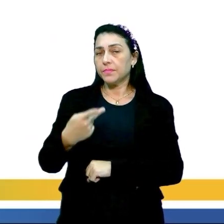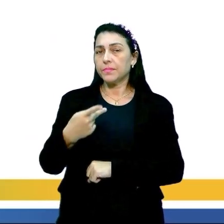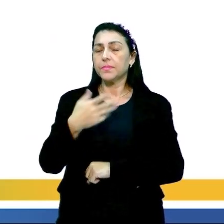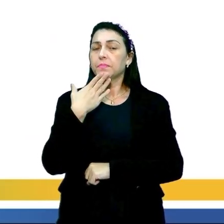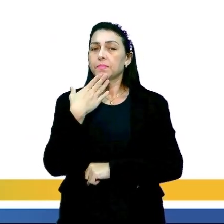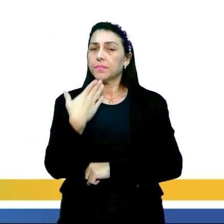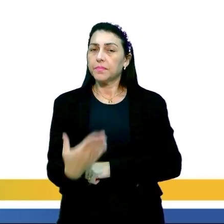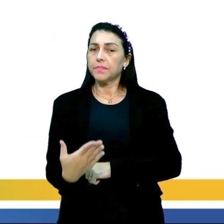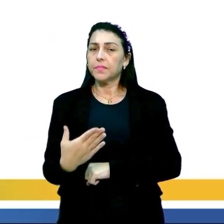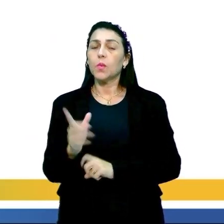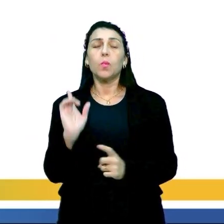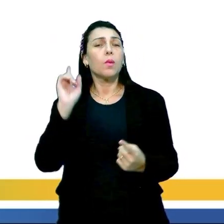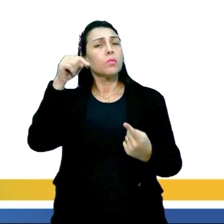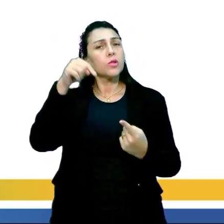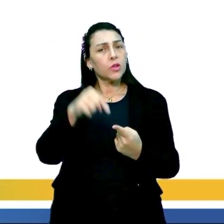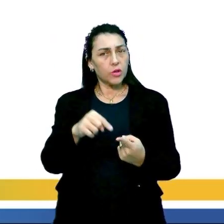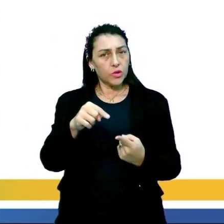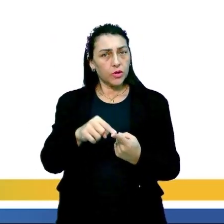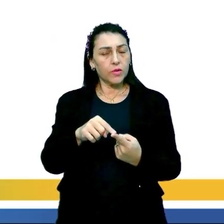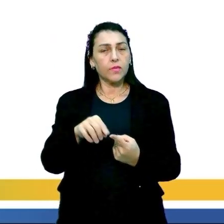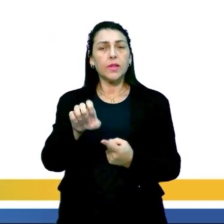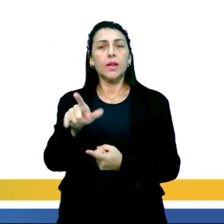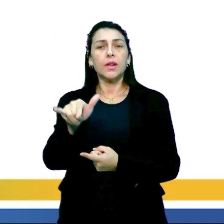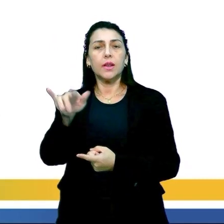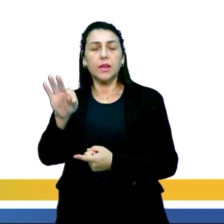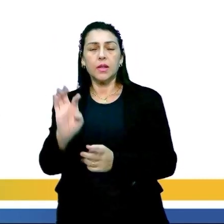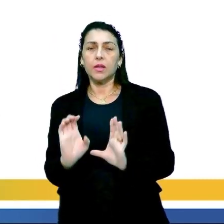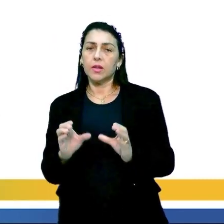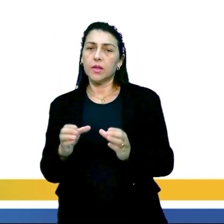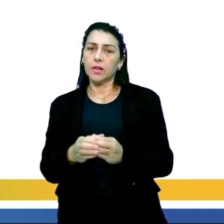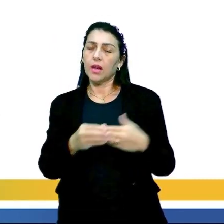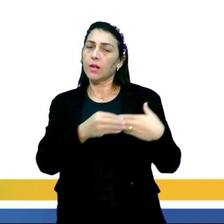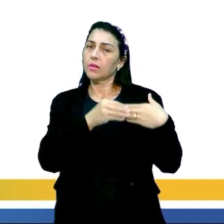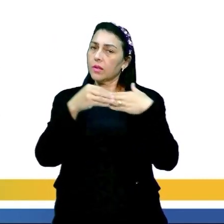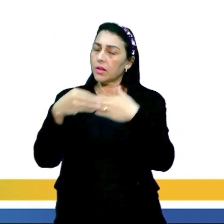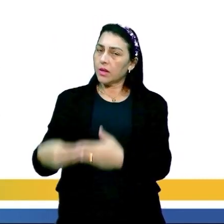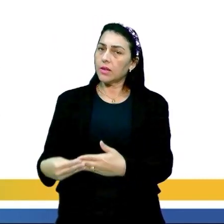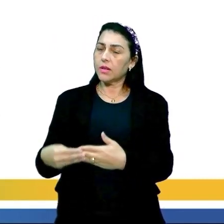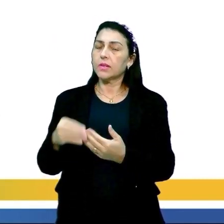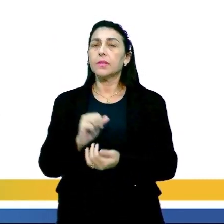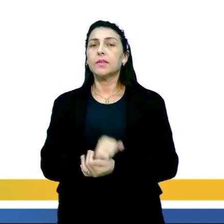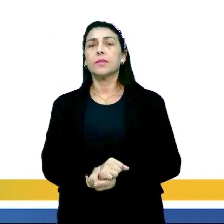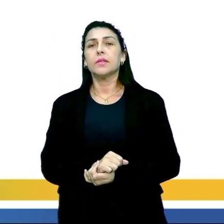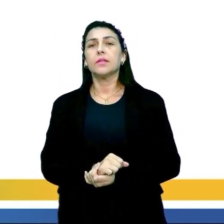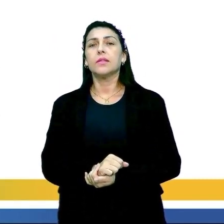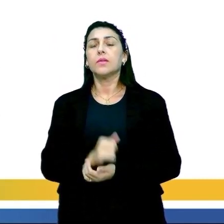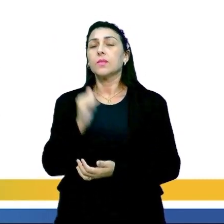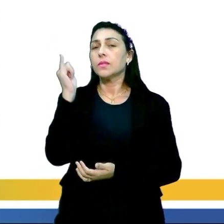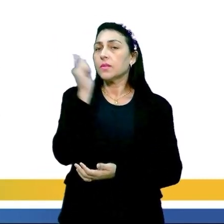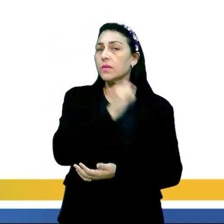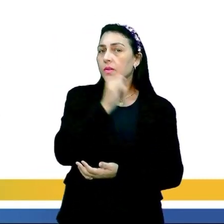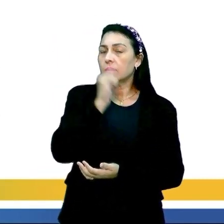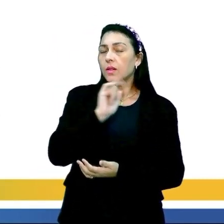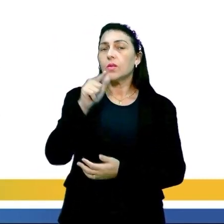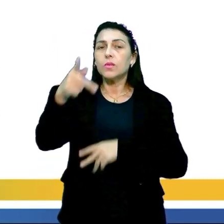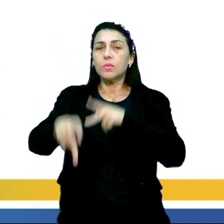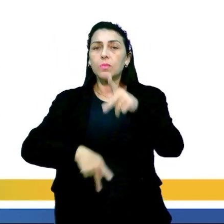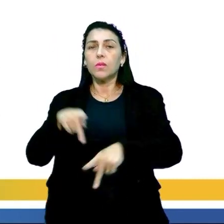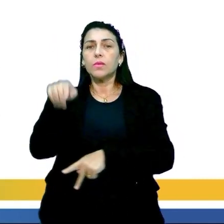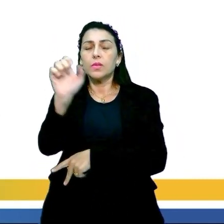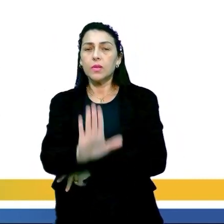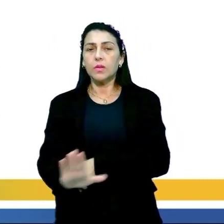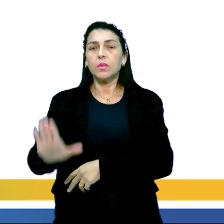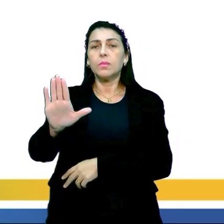está pedindo qual era o objetivo da elite brasileira ao trazer os italianos e outros povos europeus